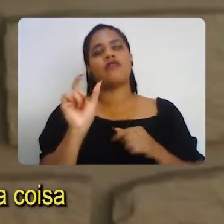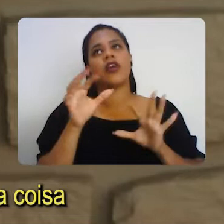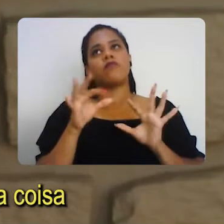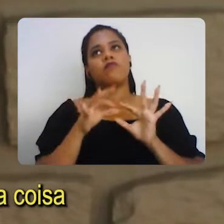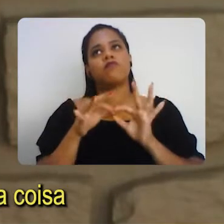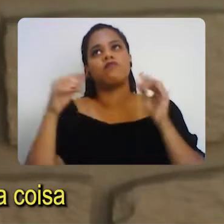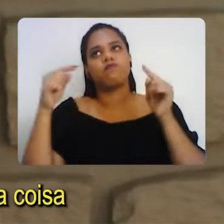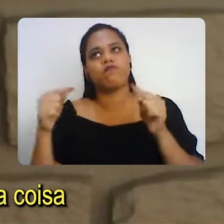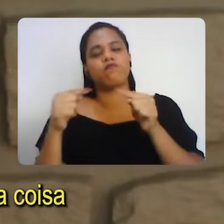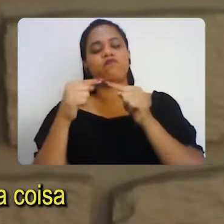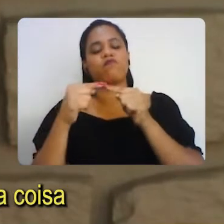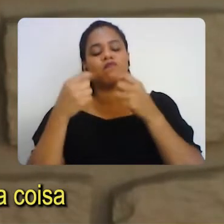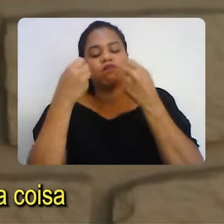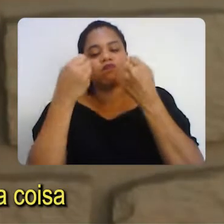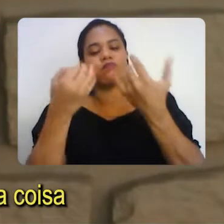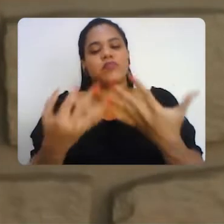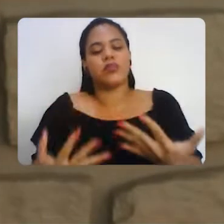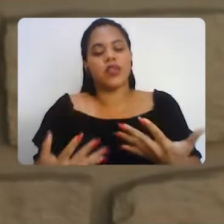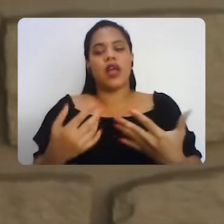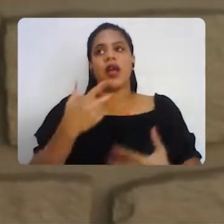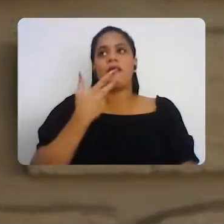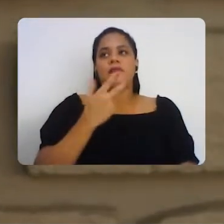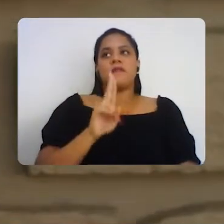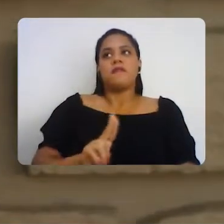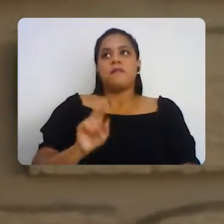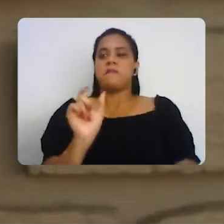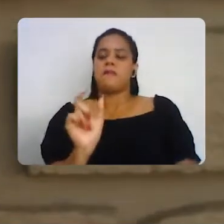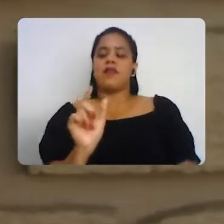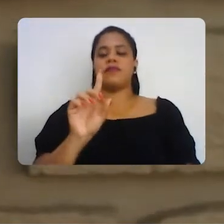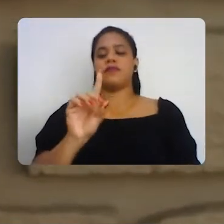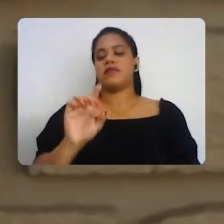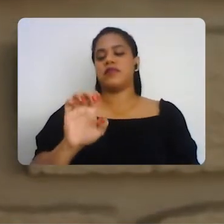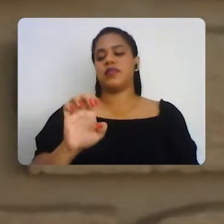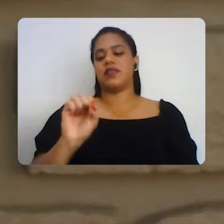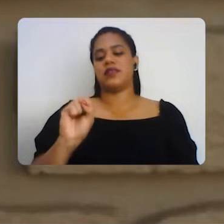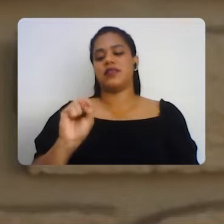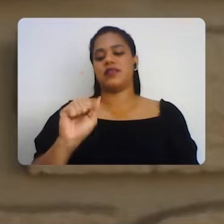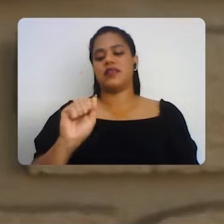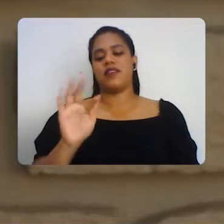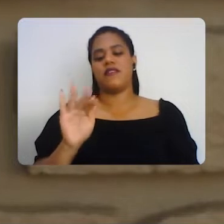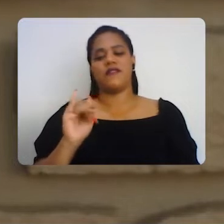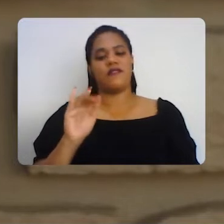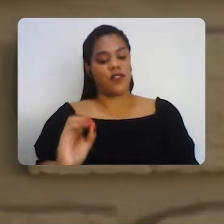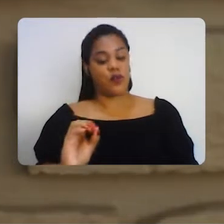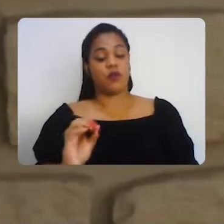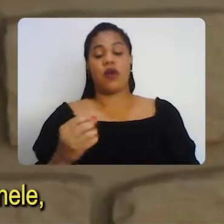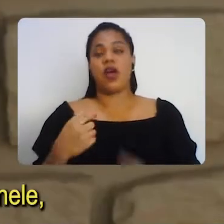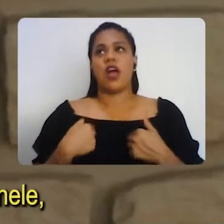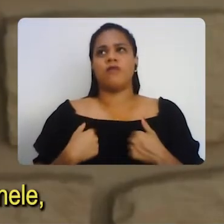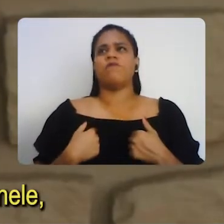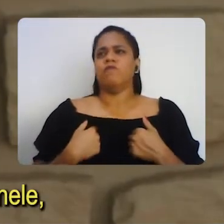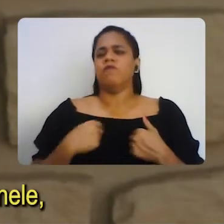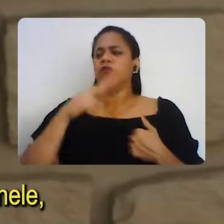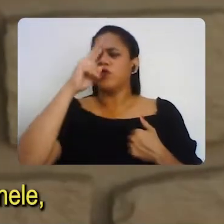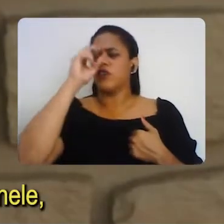menos sintetizasse a coisa, e acho que é desafio. Um grande desafio, na verdade. E um